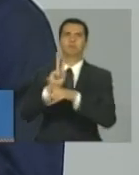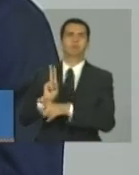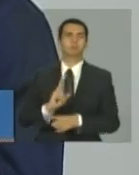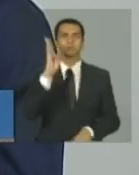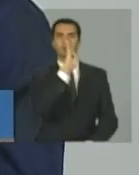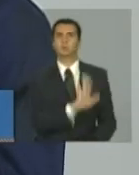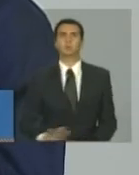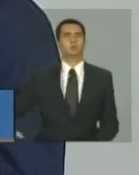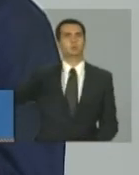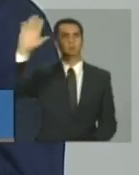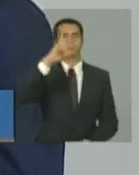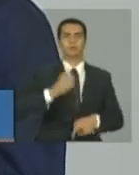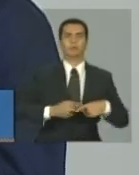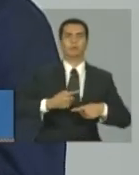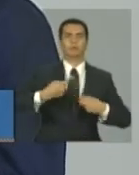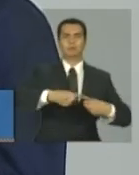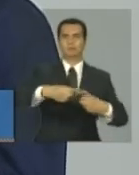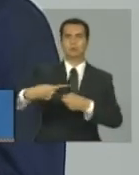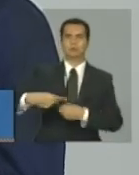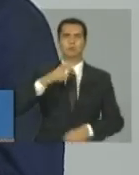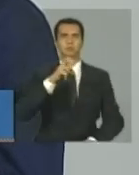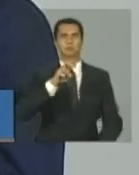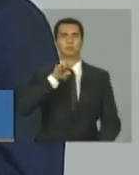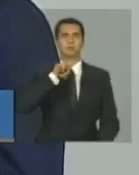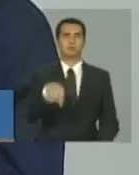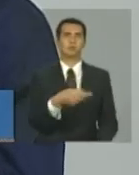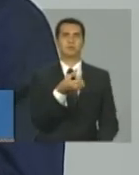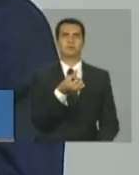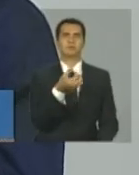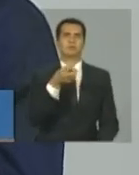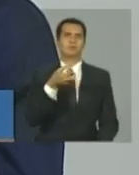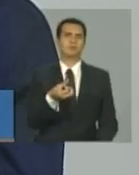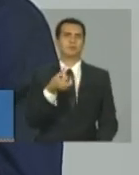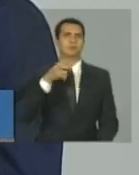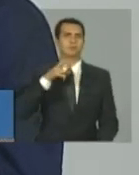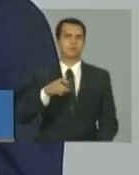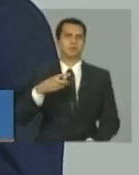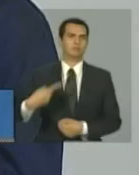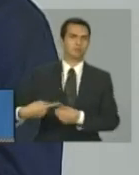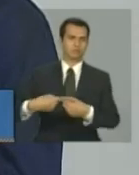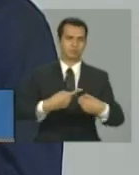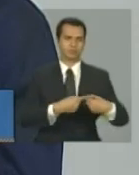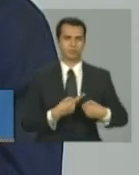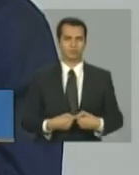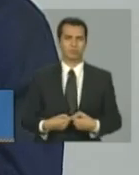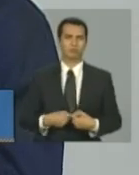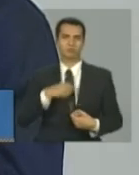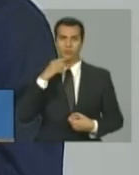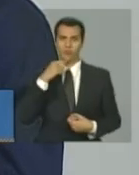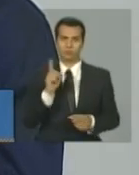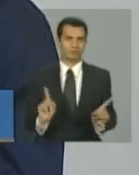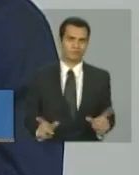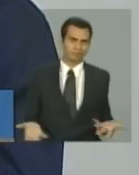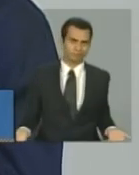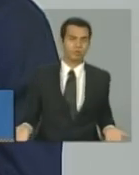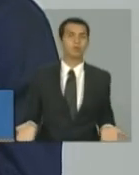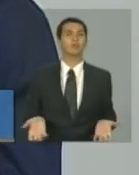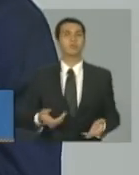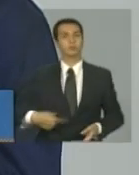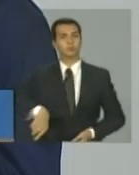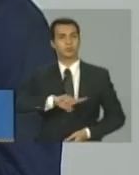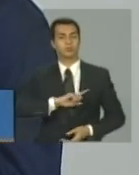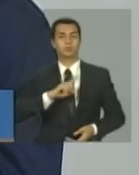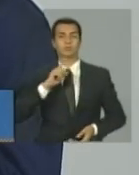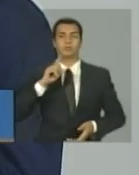Então a partir do momento que nós recebemos uma denúncia a gente encaminha um ofício para o gestor Municipal